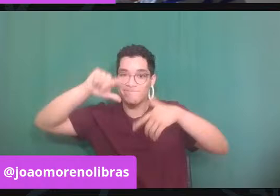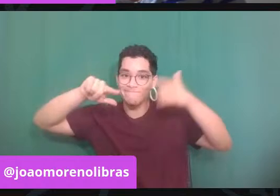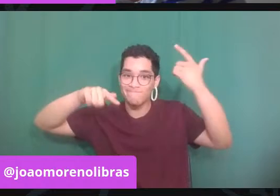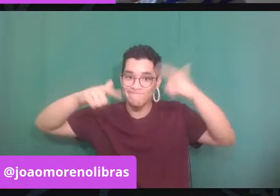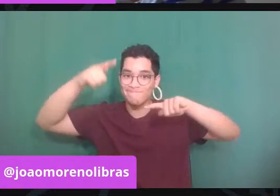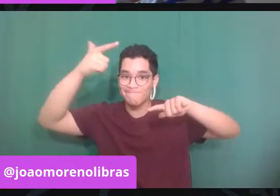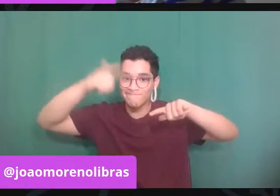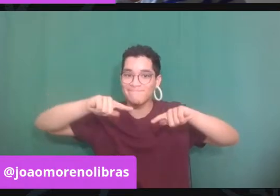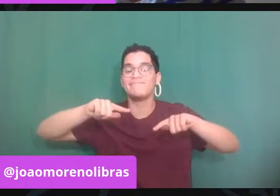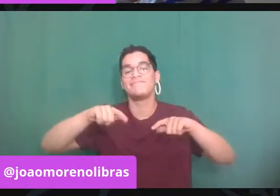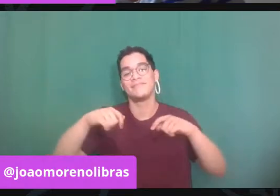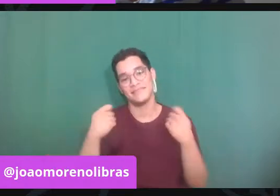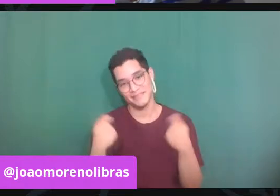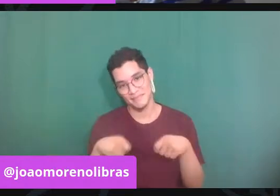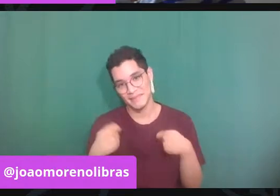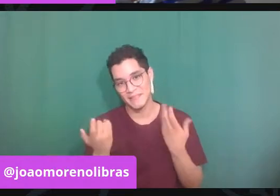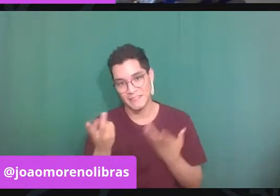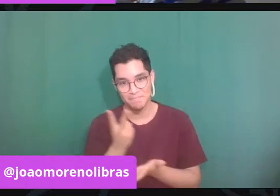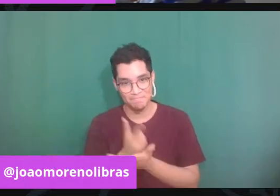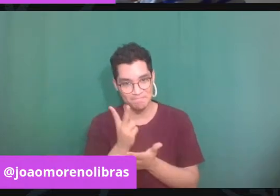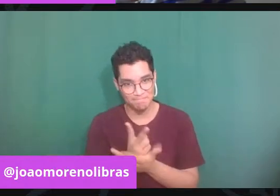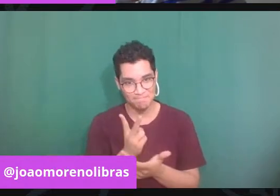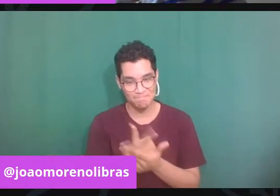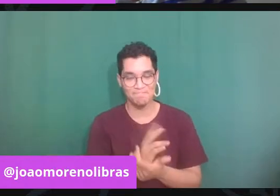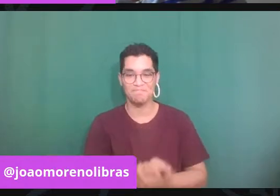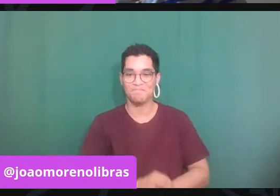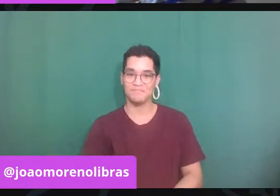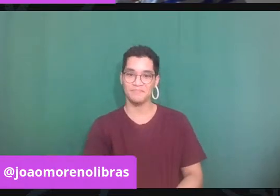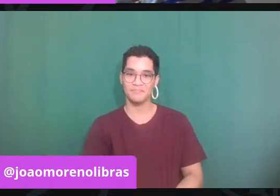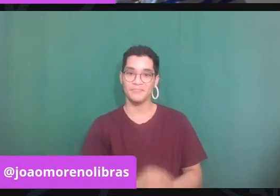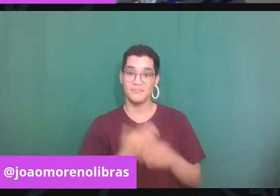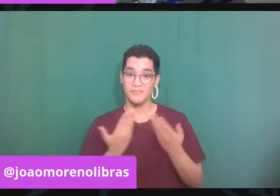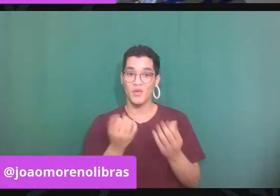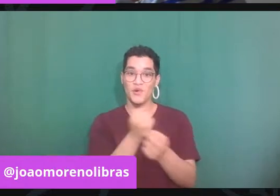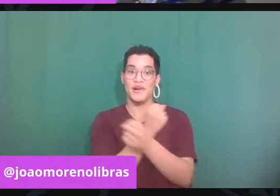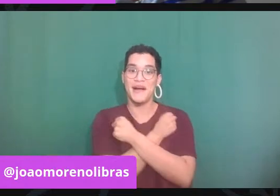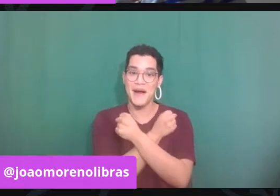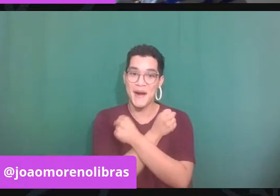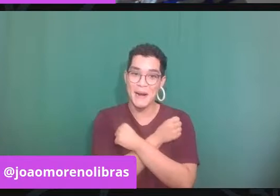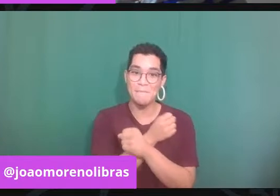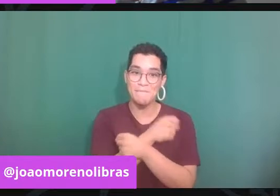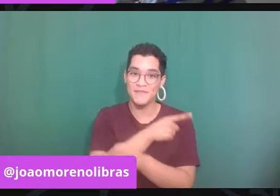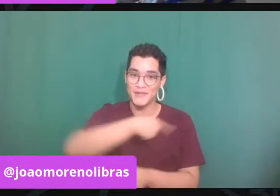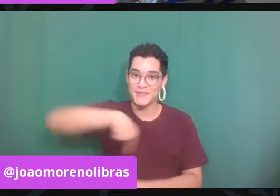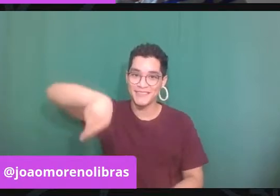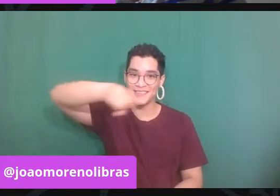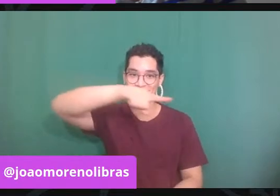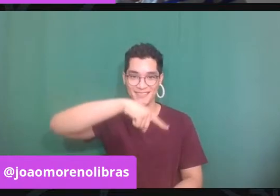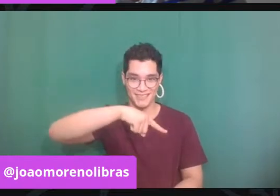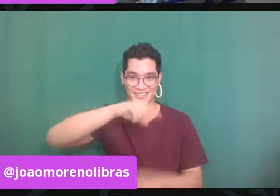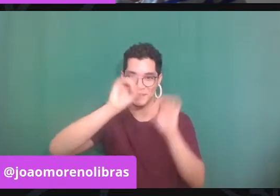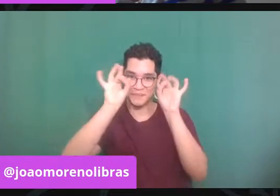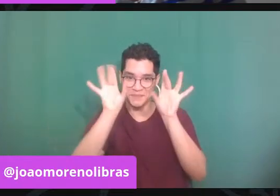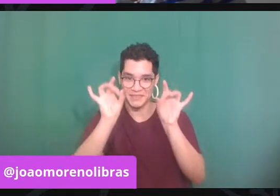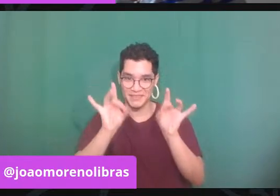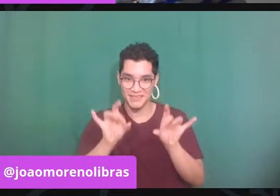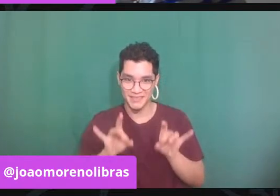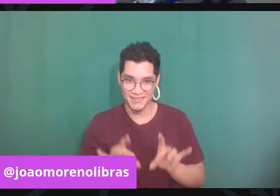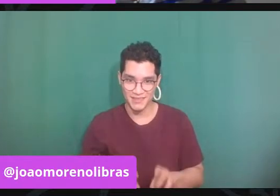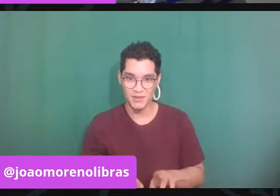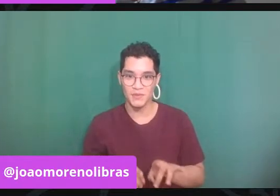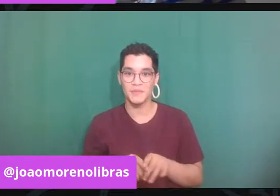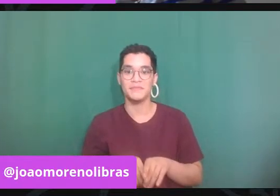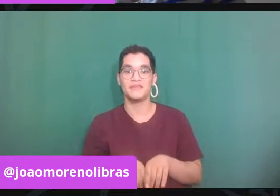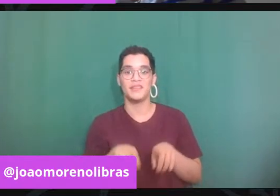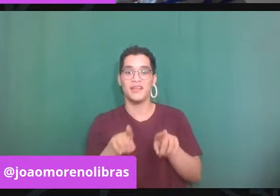de apresentação. Né? Então, deixo aqui meu abraço especial para vocês, um abraço também já